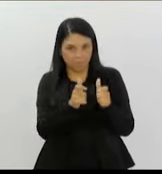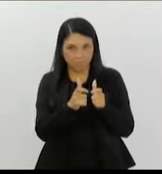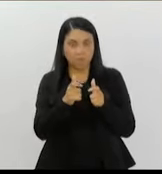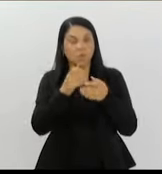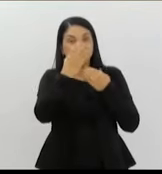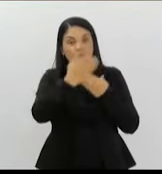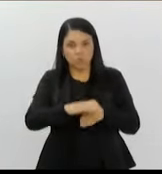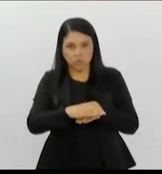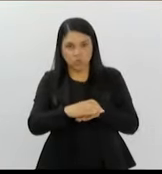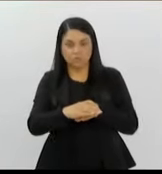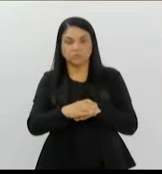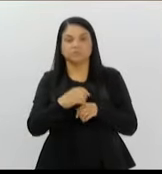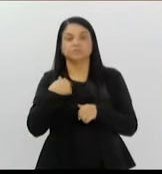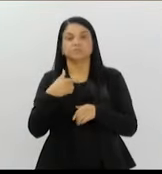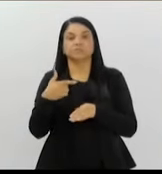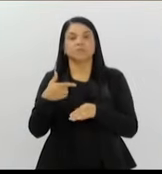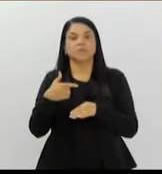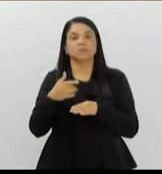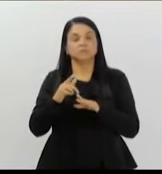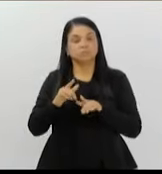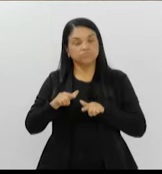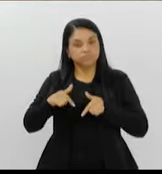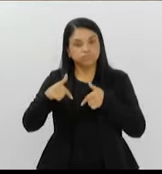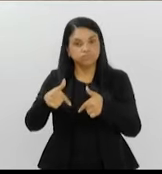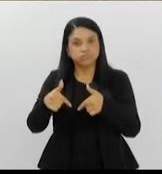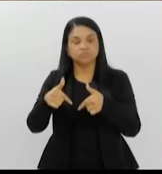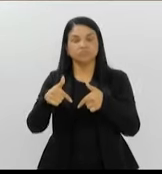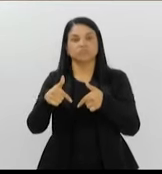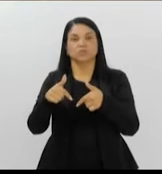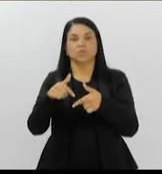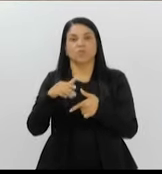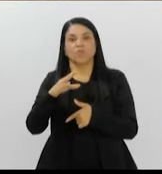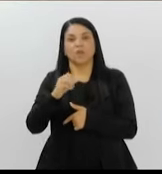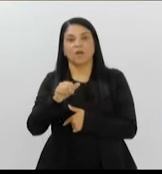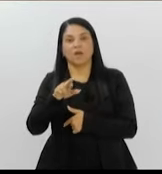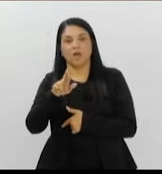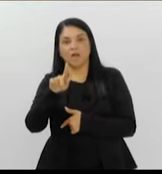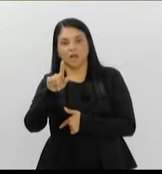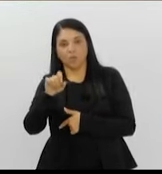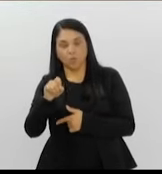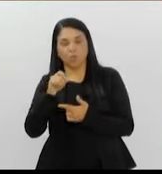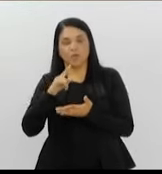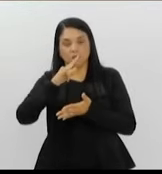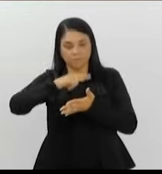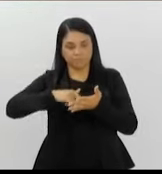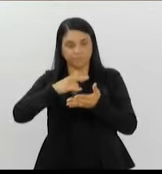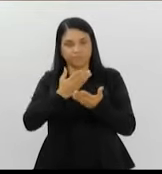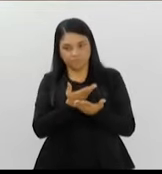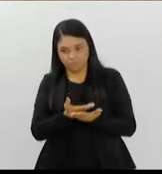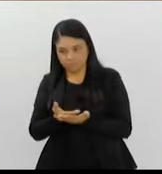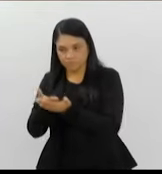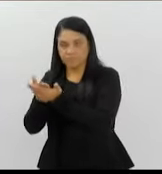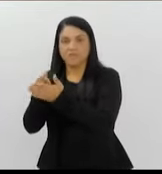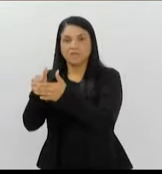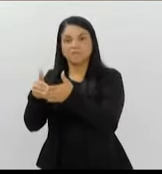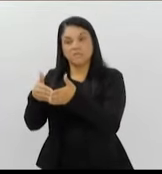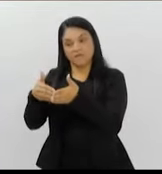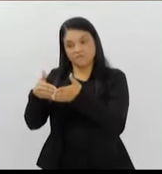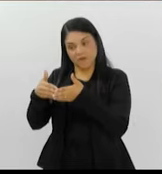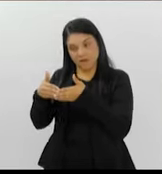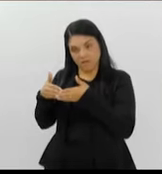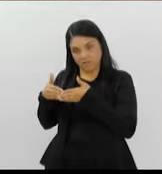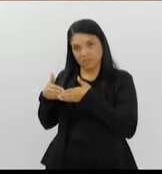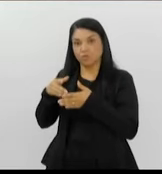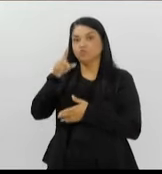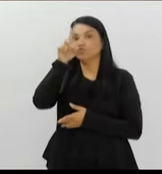concursado, quando ele vai exercer um cargo eletivo, ele dá entrada na documentação e ele se afasta. É um direito do